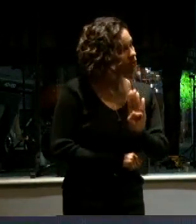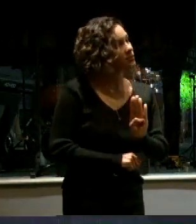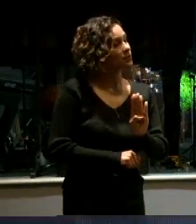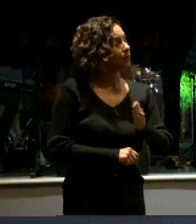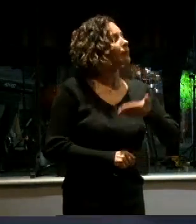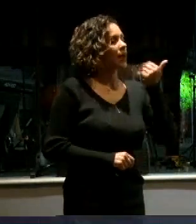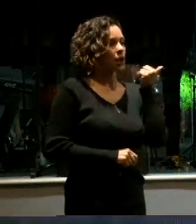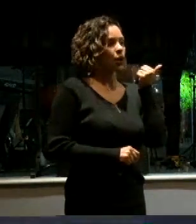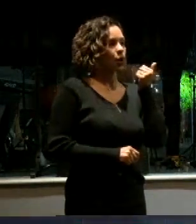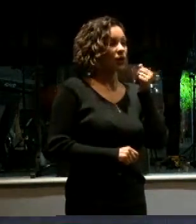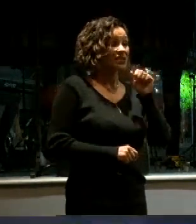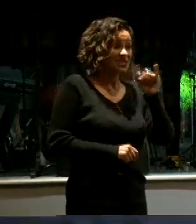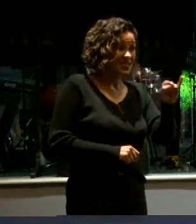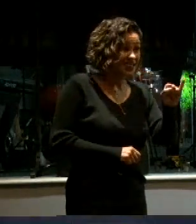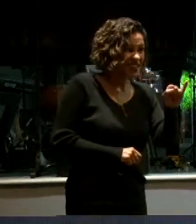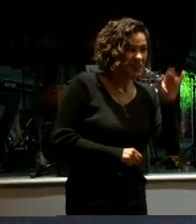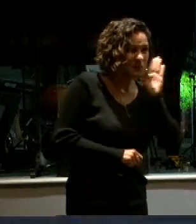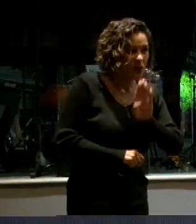senão mara.